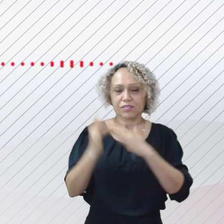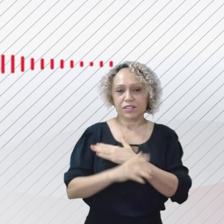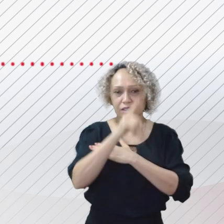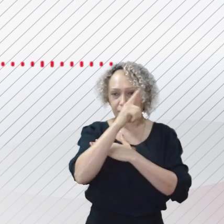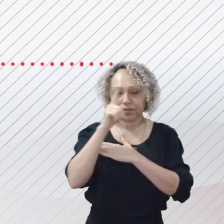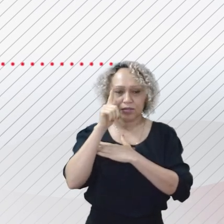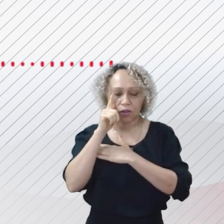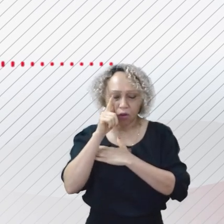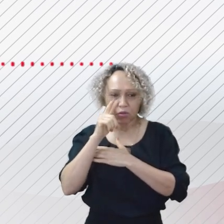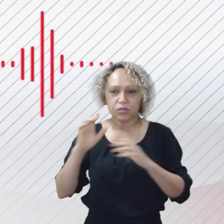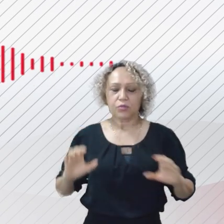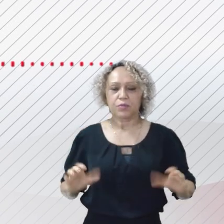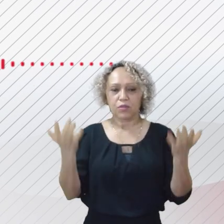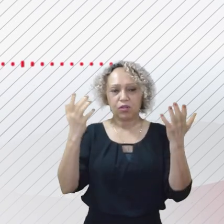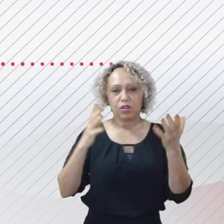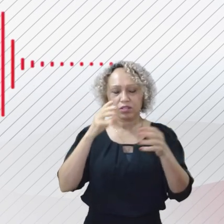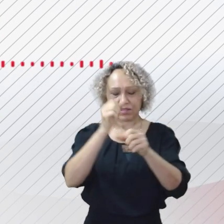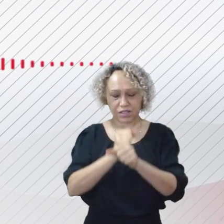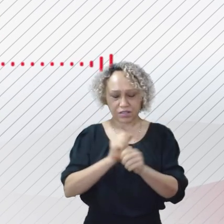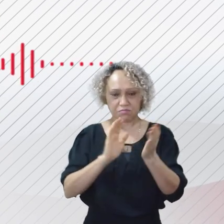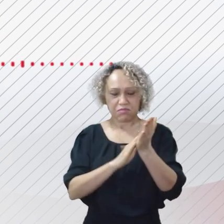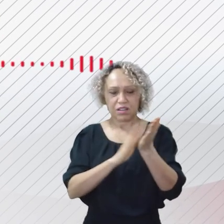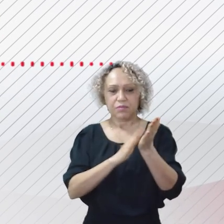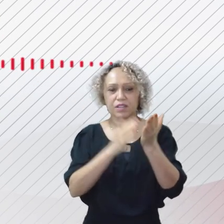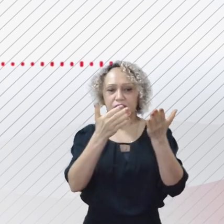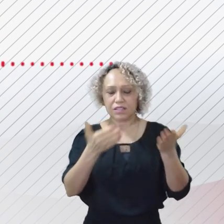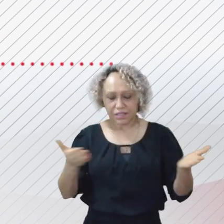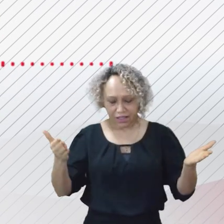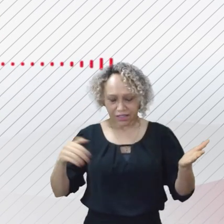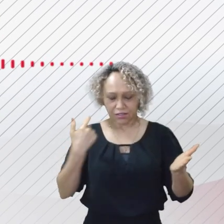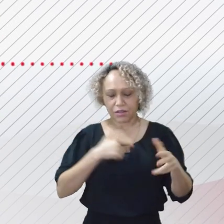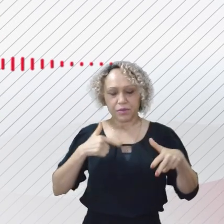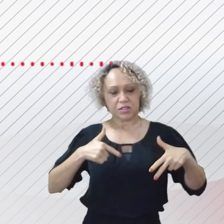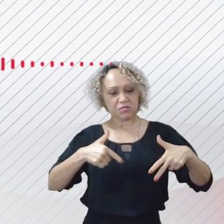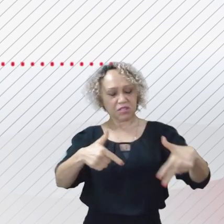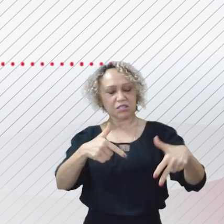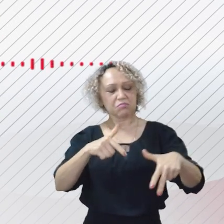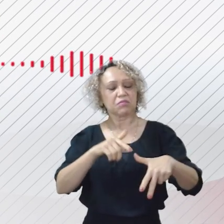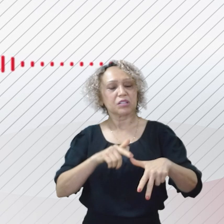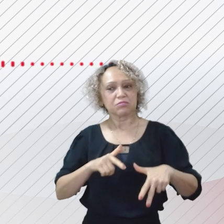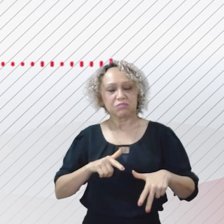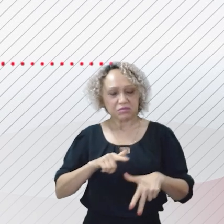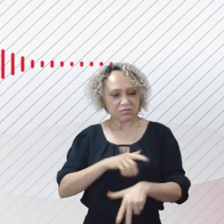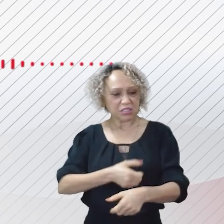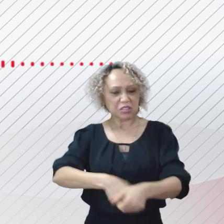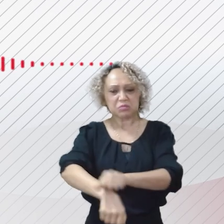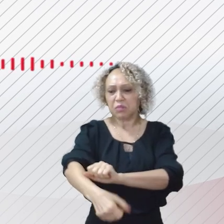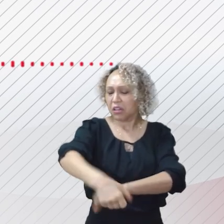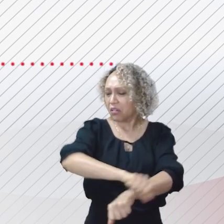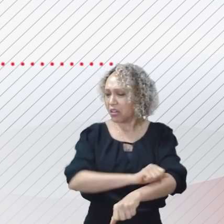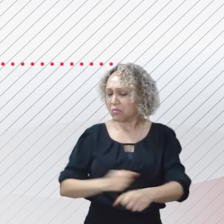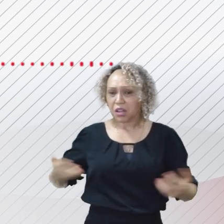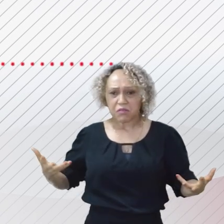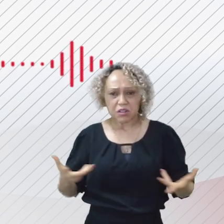do PT, Gleisi Hoffmann, comemorou o resultado. E eu quero agradecer e parabenizar a nossa militância, que mais uma vez foi à